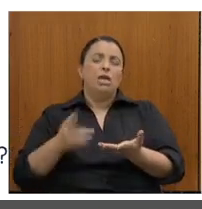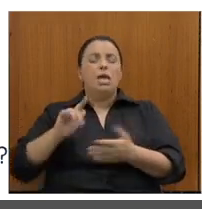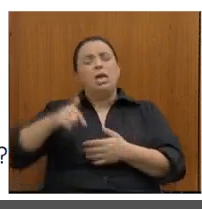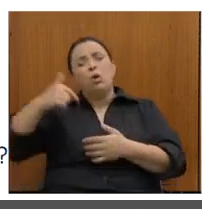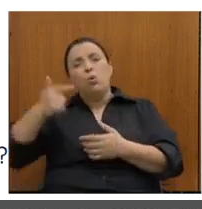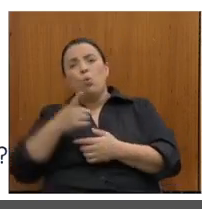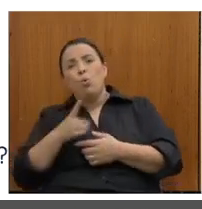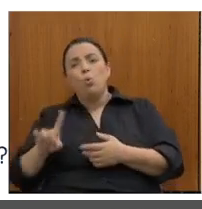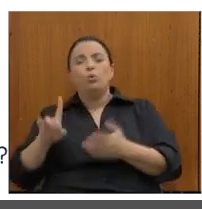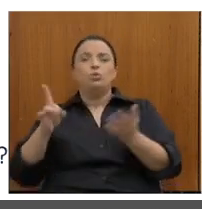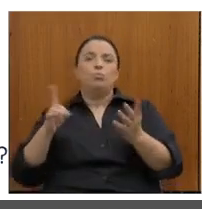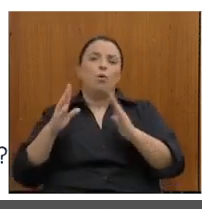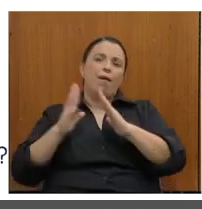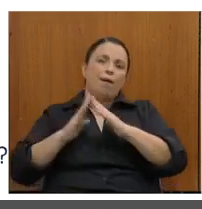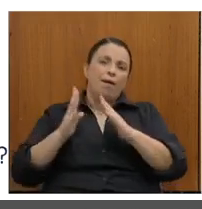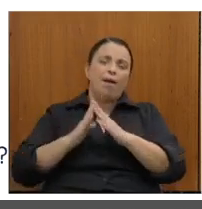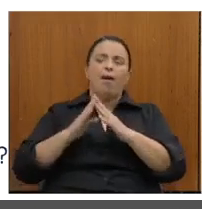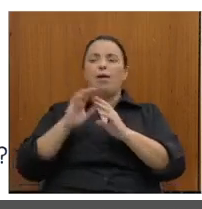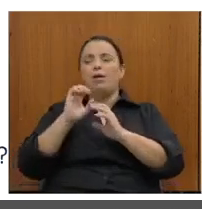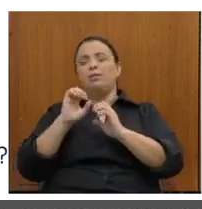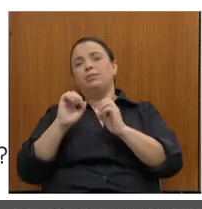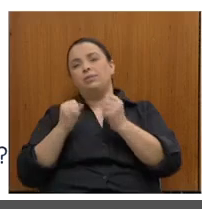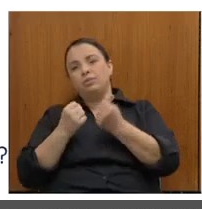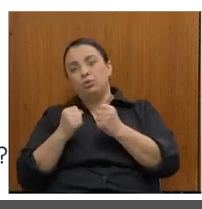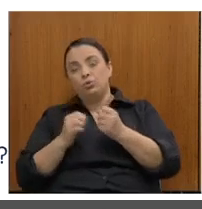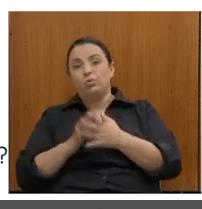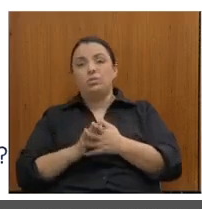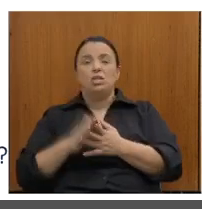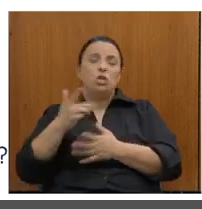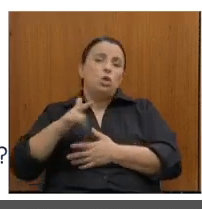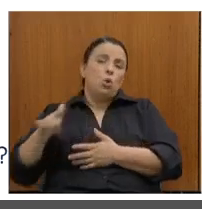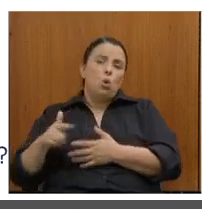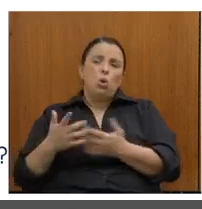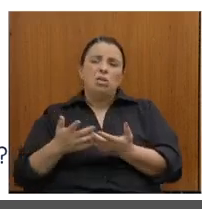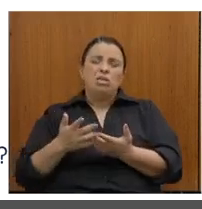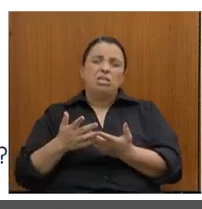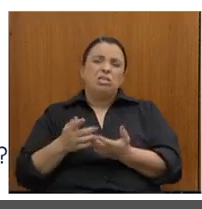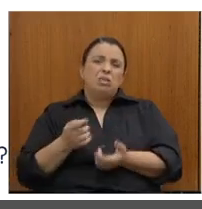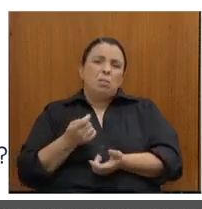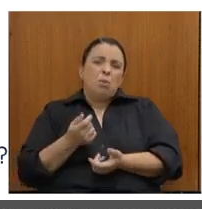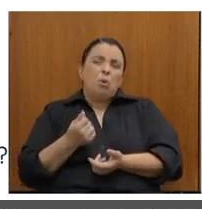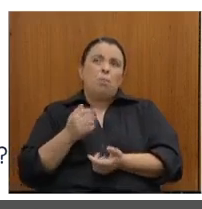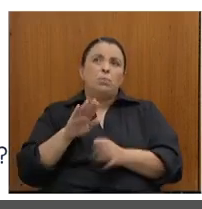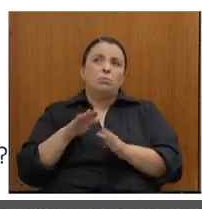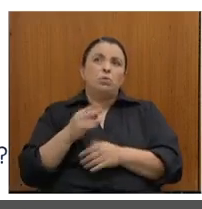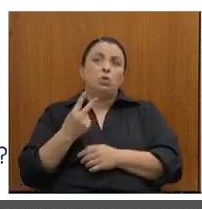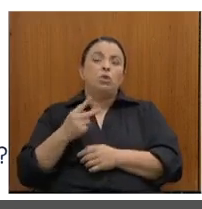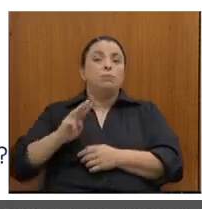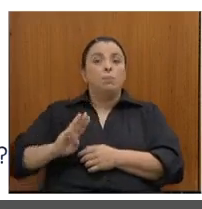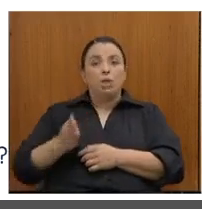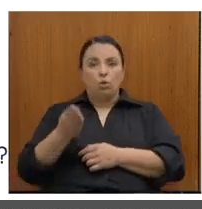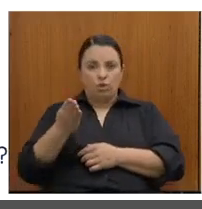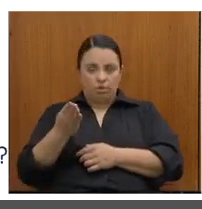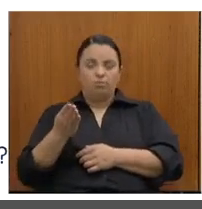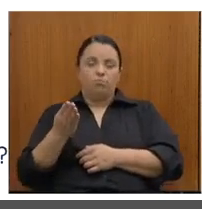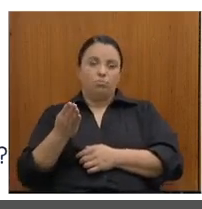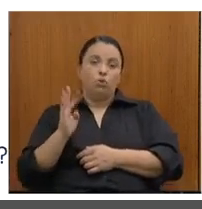e Outras aplicações são diversas que chega mais ou menos há Dois Bilhões de toneladas